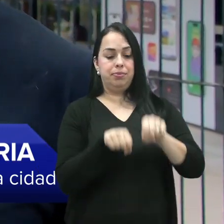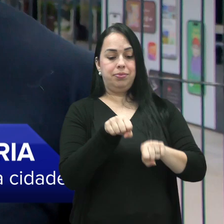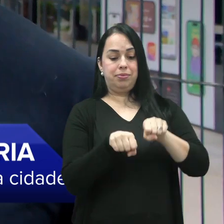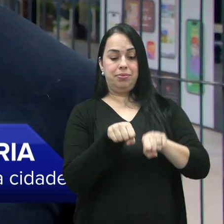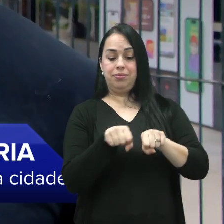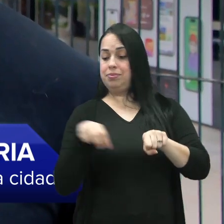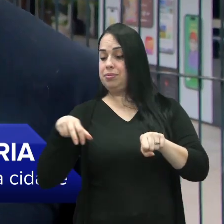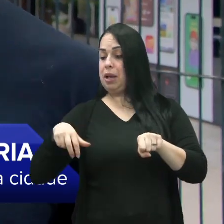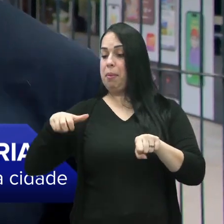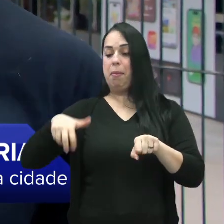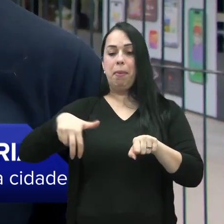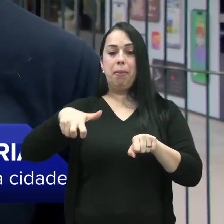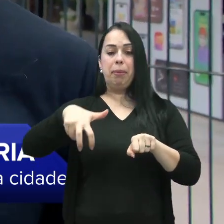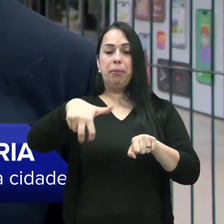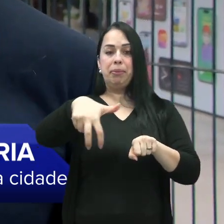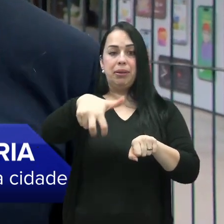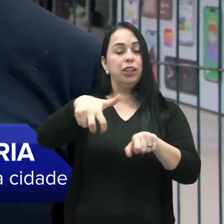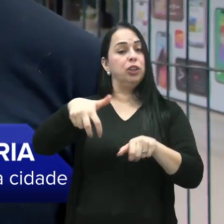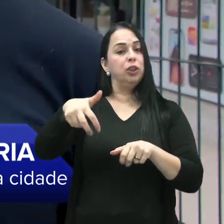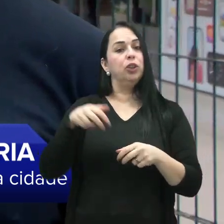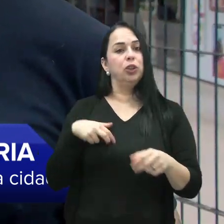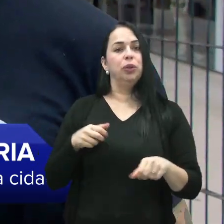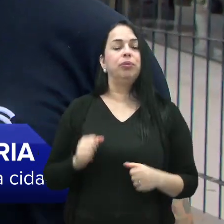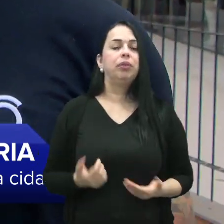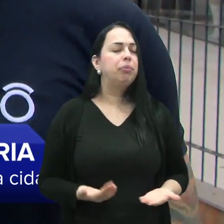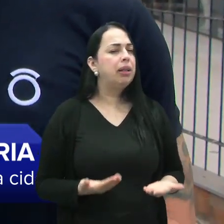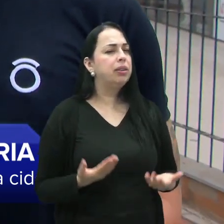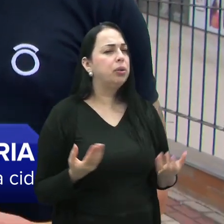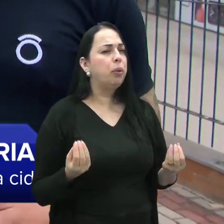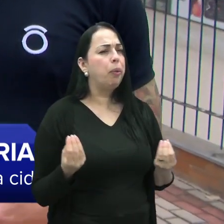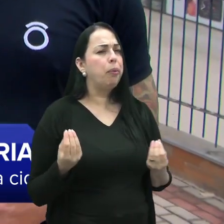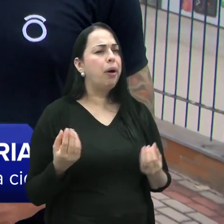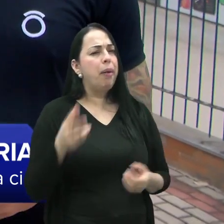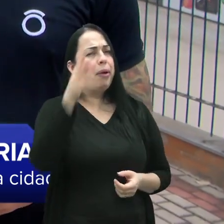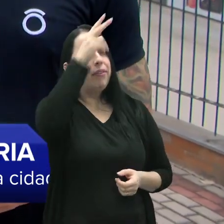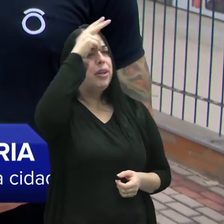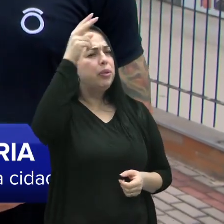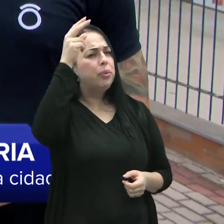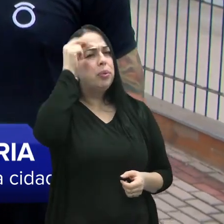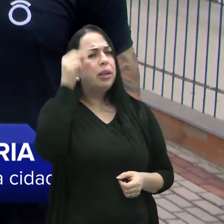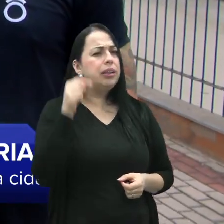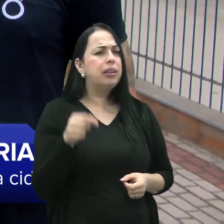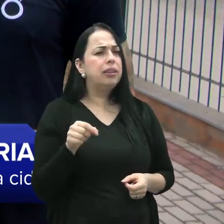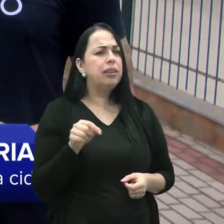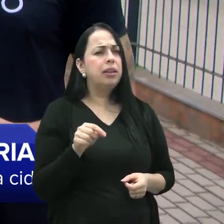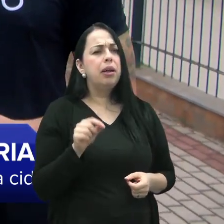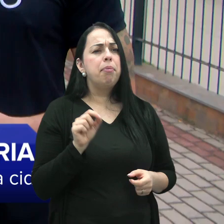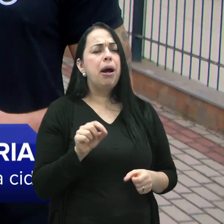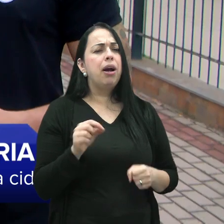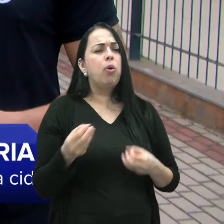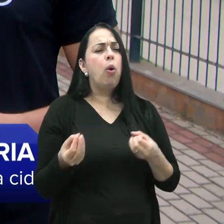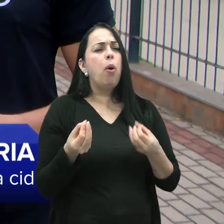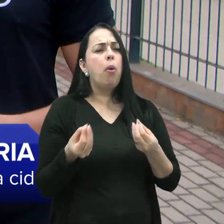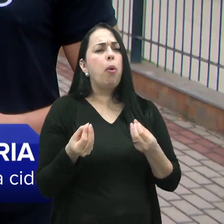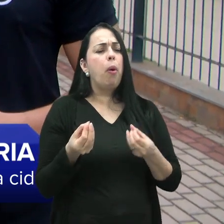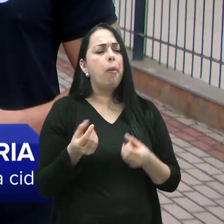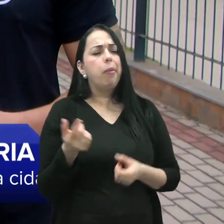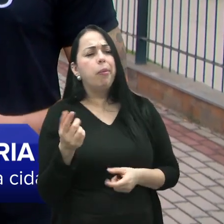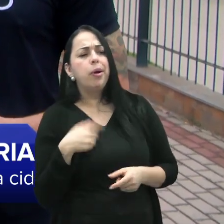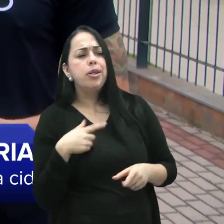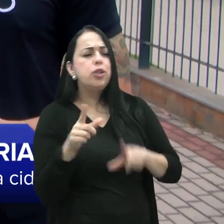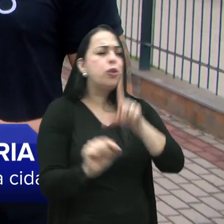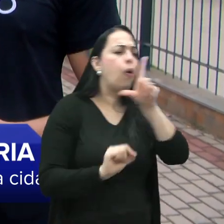bicicleta divide esse espaço com os pedestres. E como que o poder público, né, a gestão da cidade, eles se atentam para a construção dessa